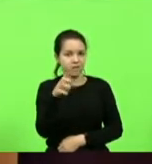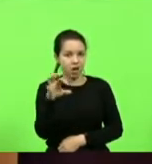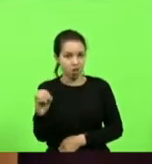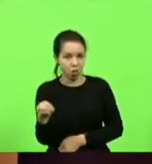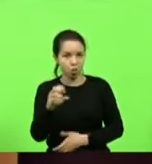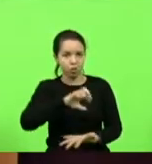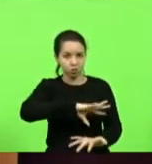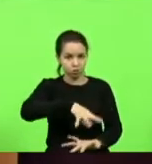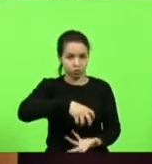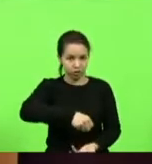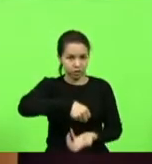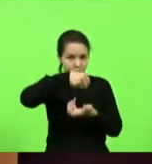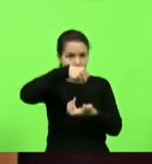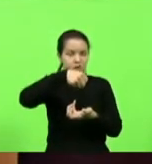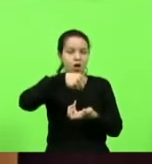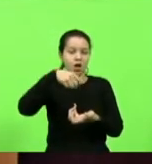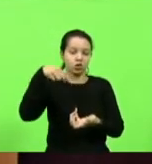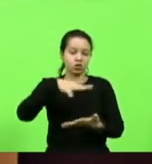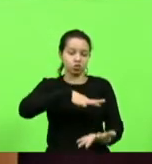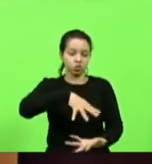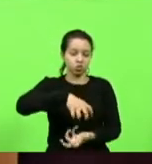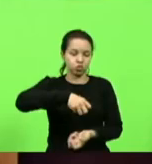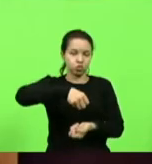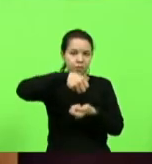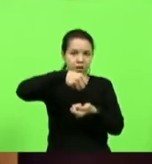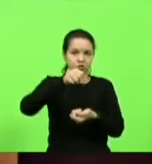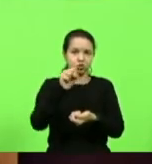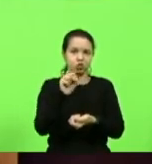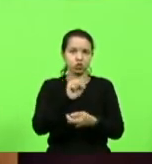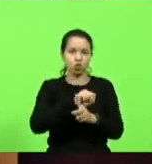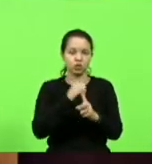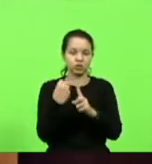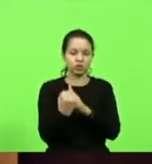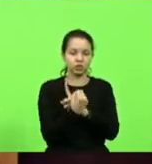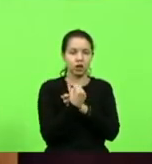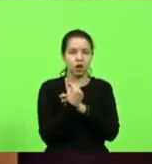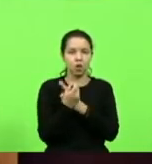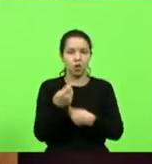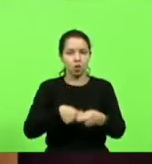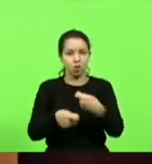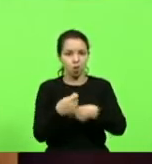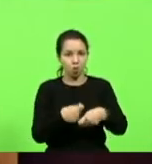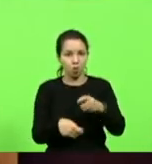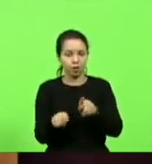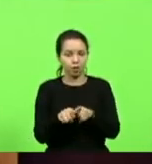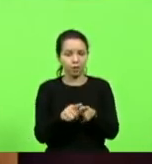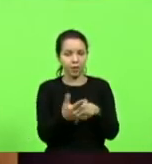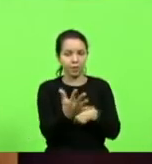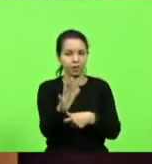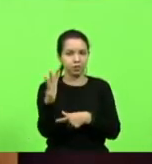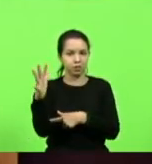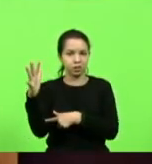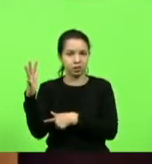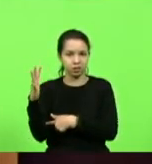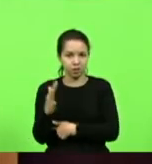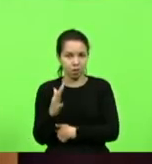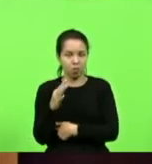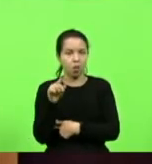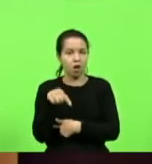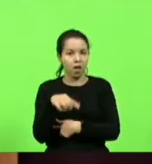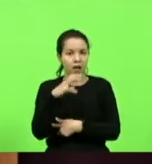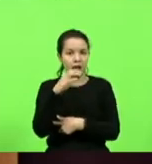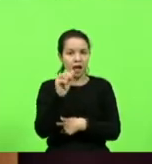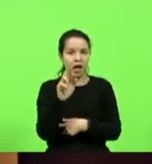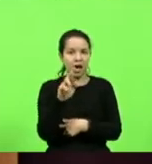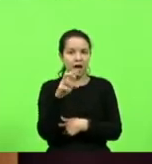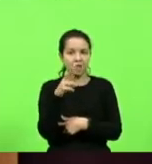seguinte: sustentabilidade social, econômica e ambiental. O carvão, o nosso ouro negro,